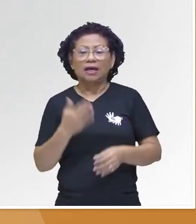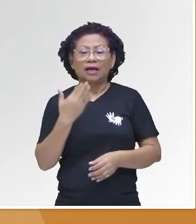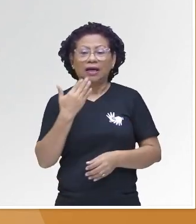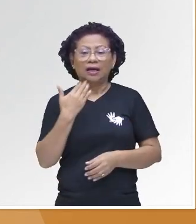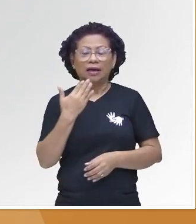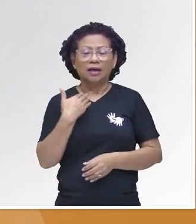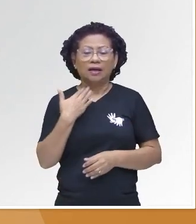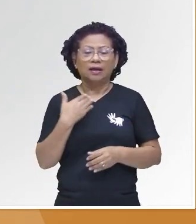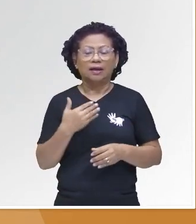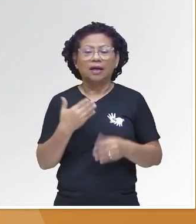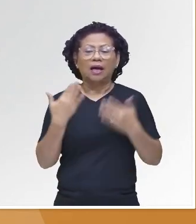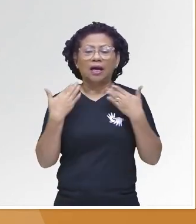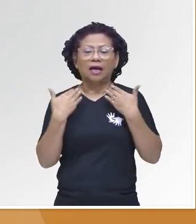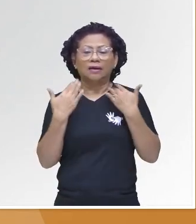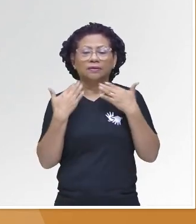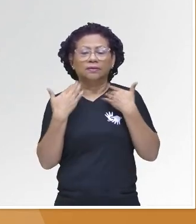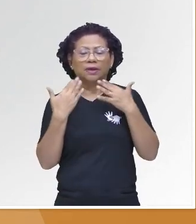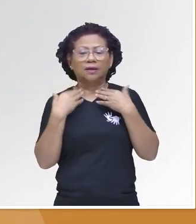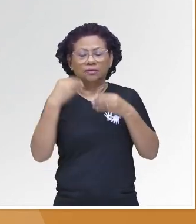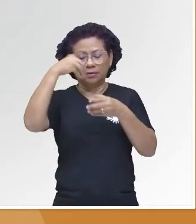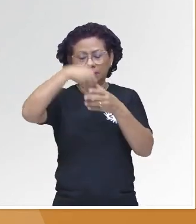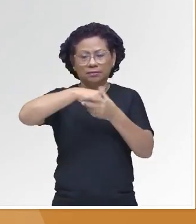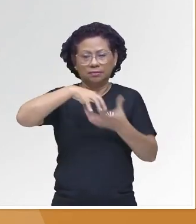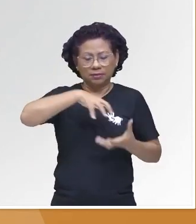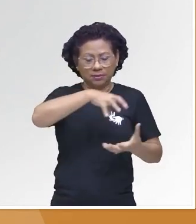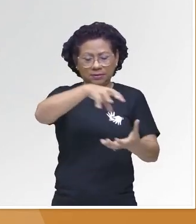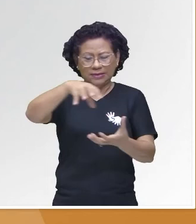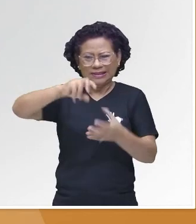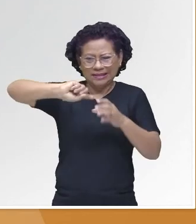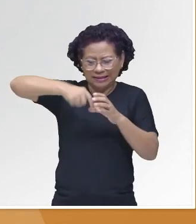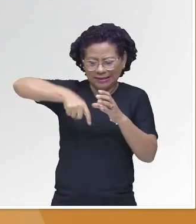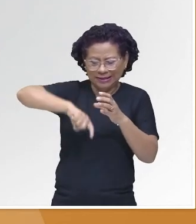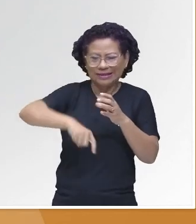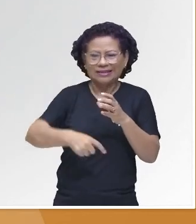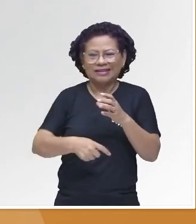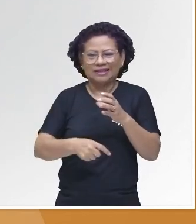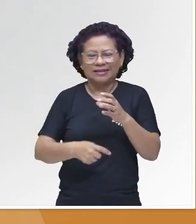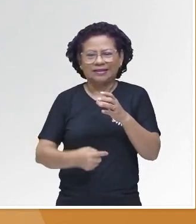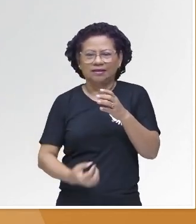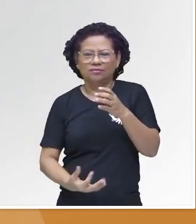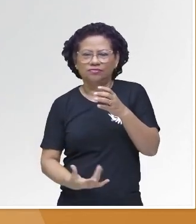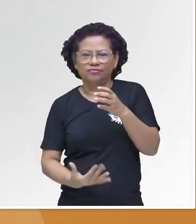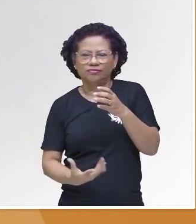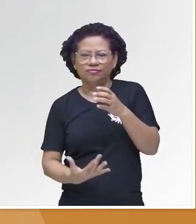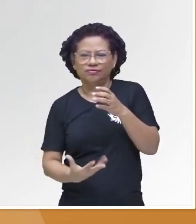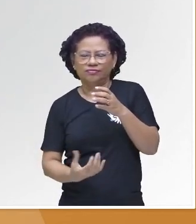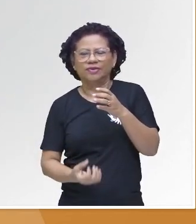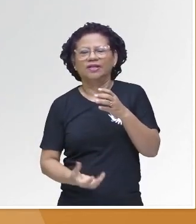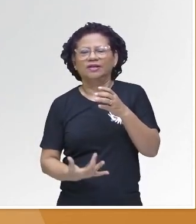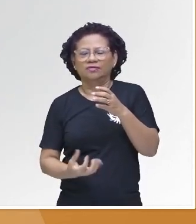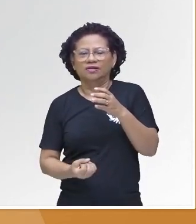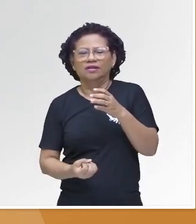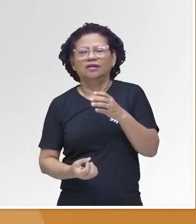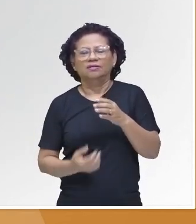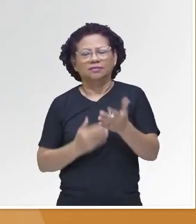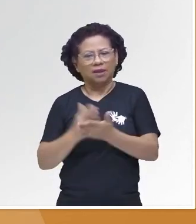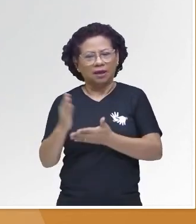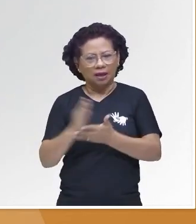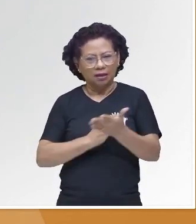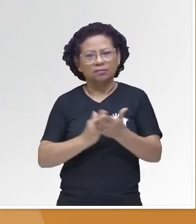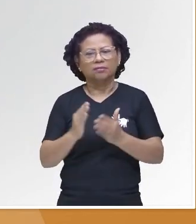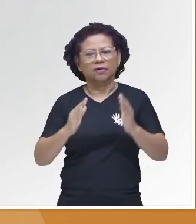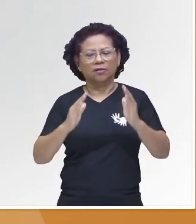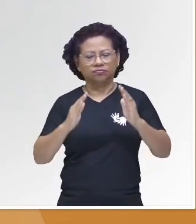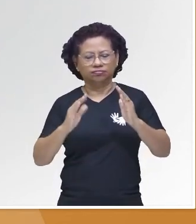Principalmente é uma fonte que nós encontramos, né, próximas áreas ali de vulcões, né, onde vem esse